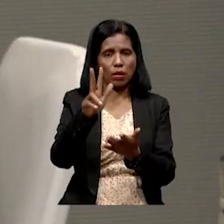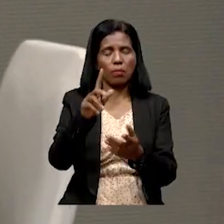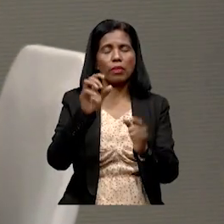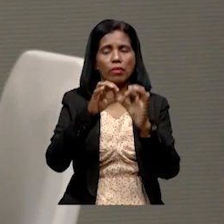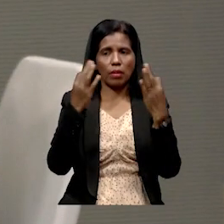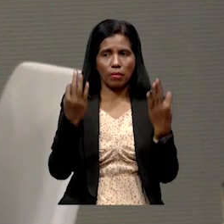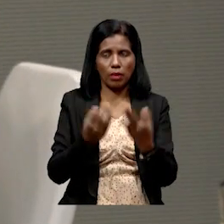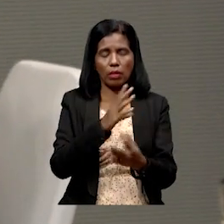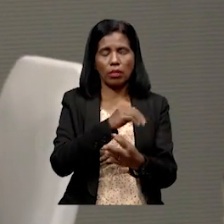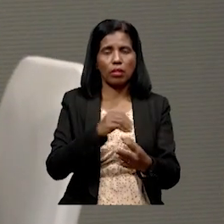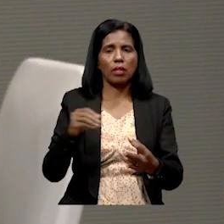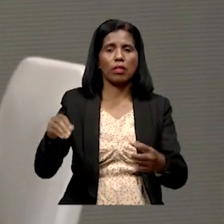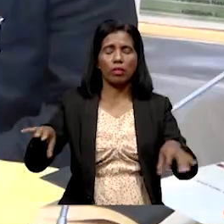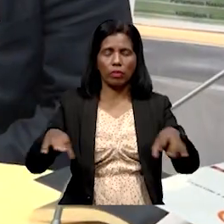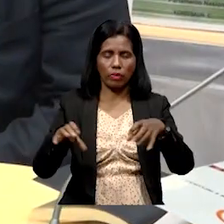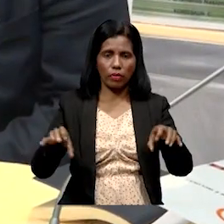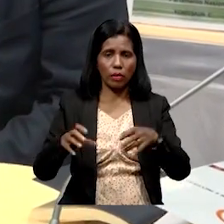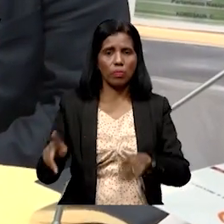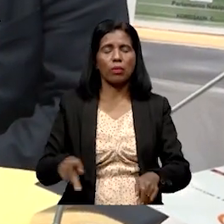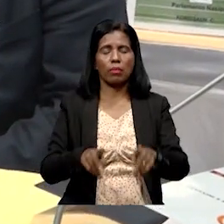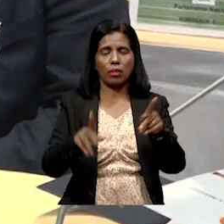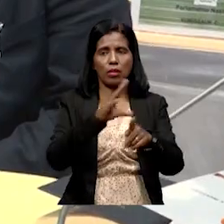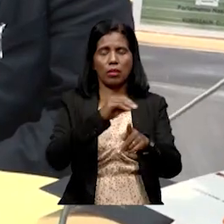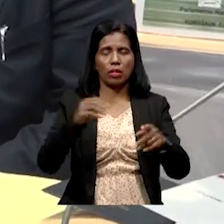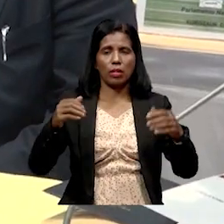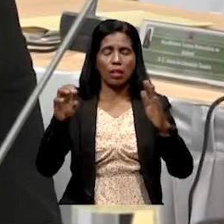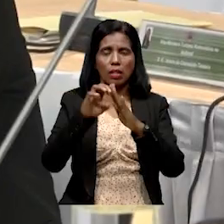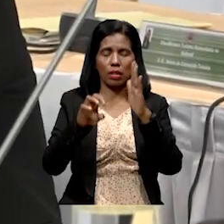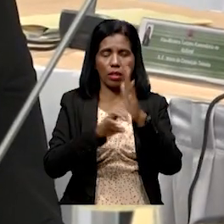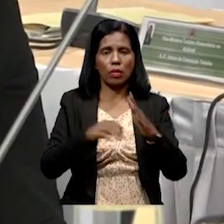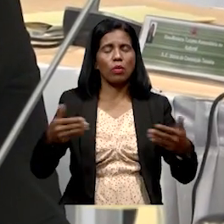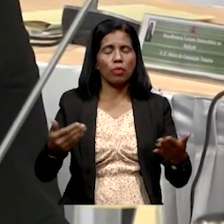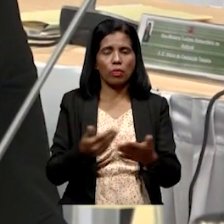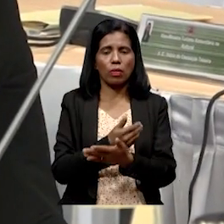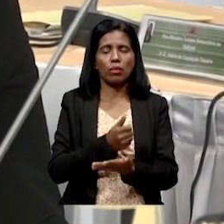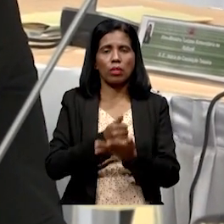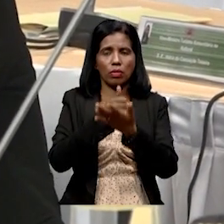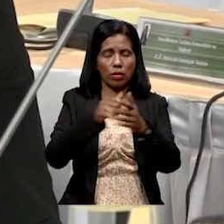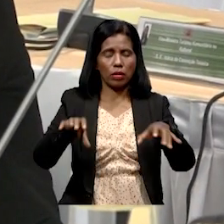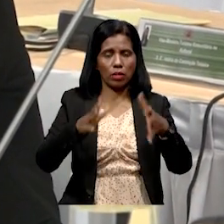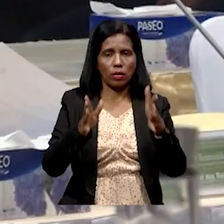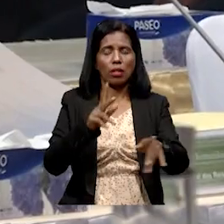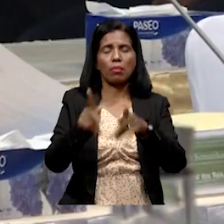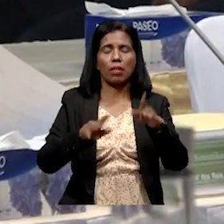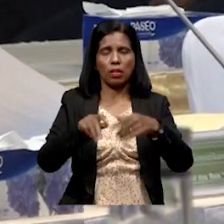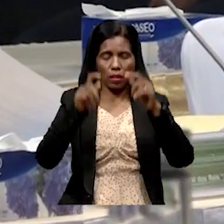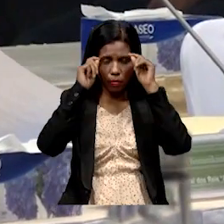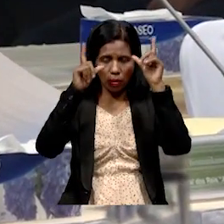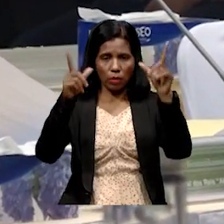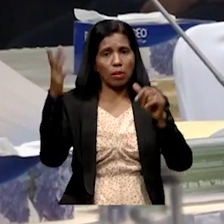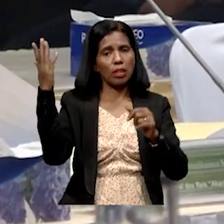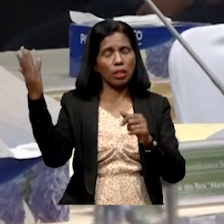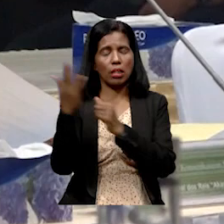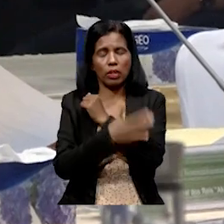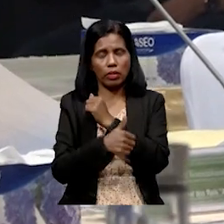aseptu funcionari publiku kriasang sekretariadu estadu fong atu terata trabeldor exterior no komunidade timoroan iha diaspora